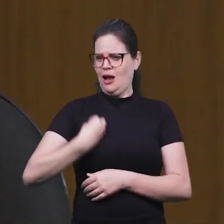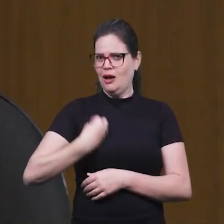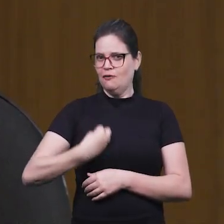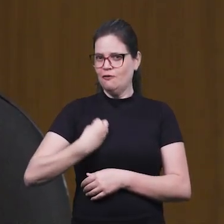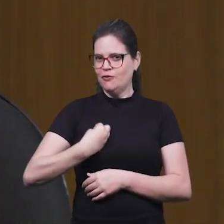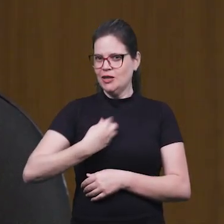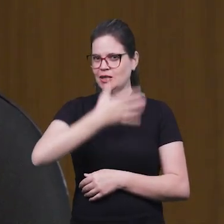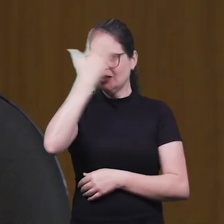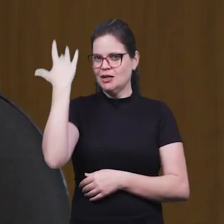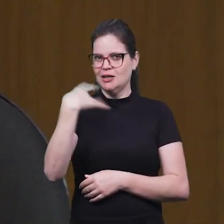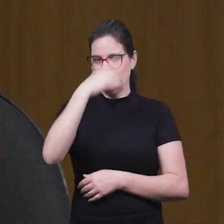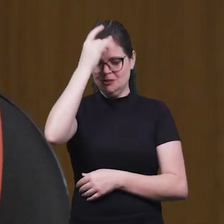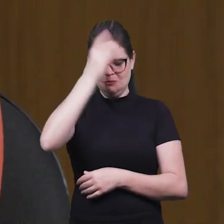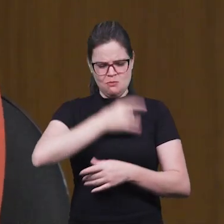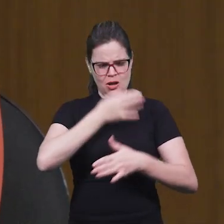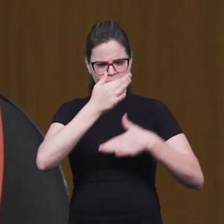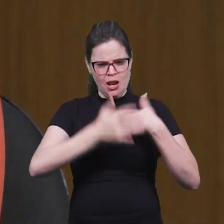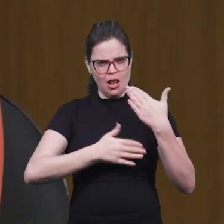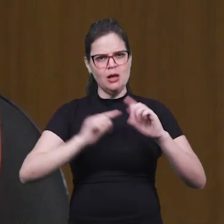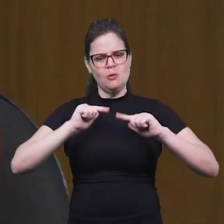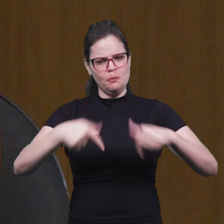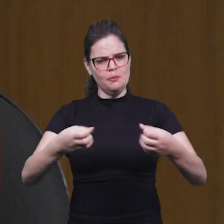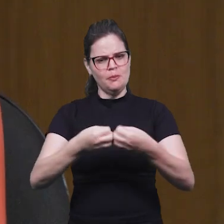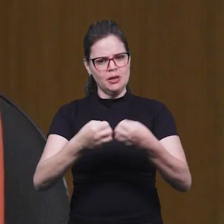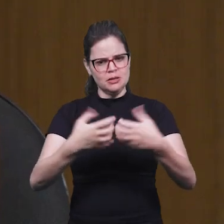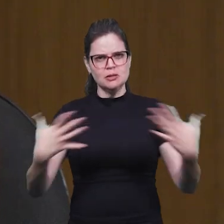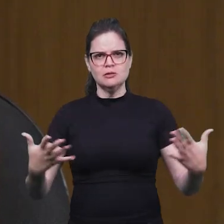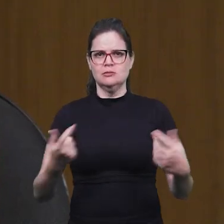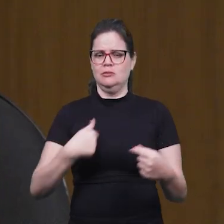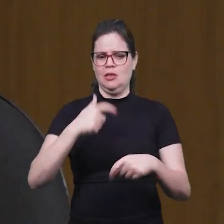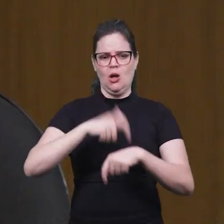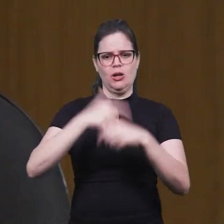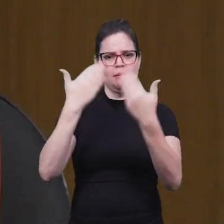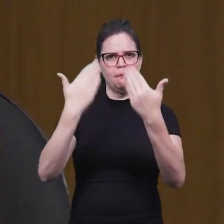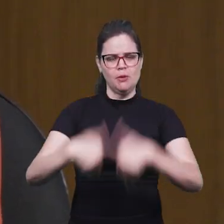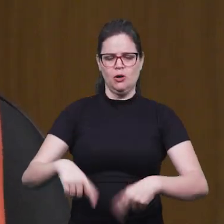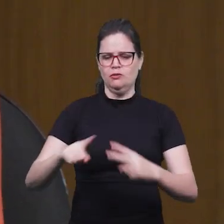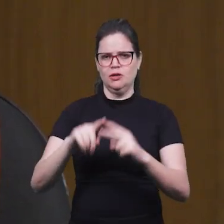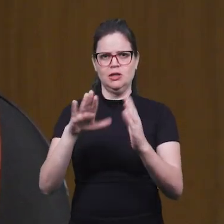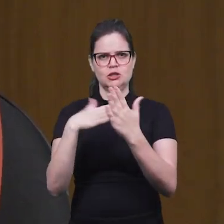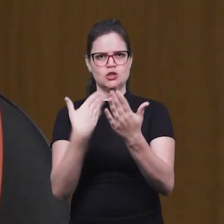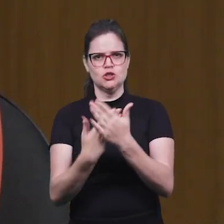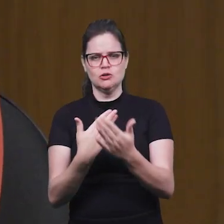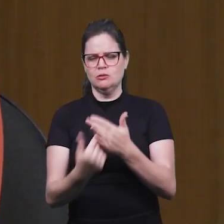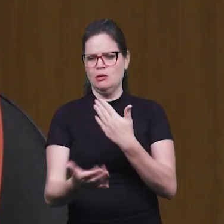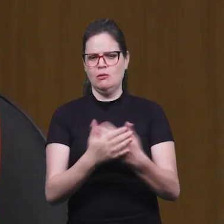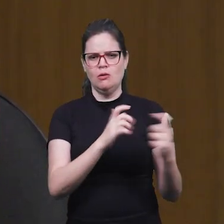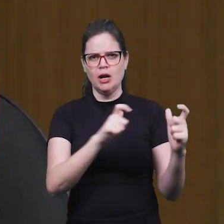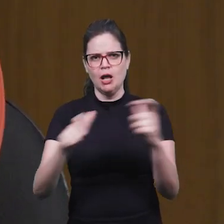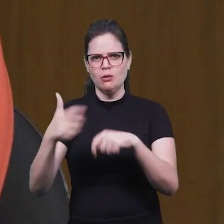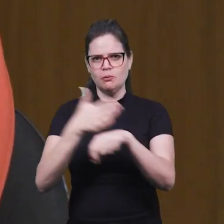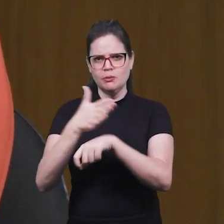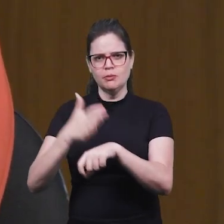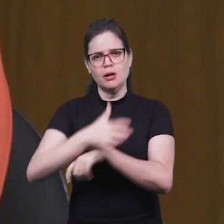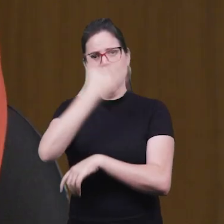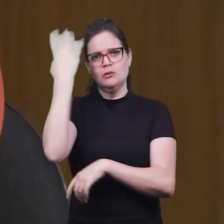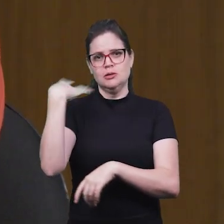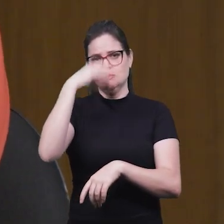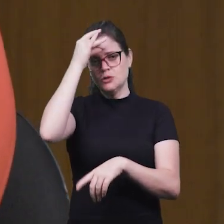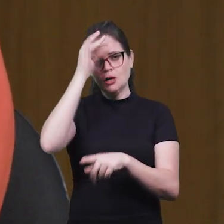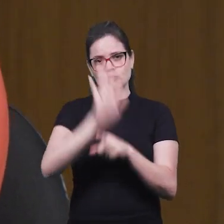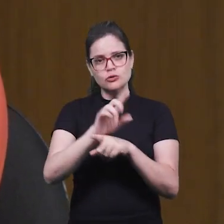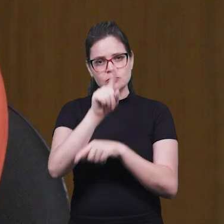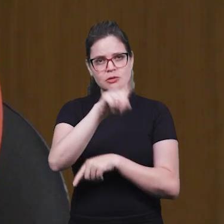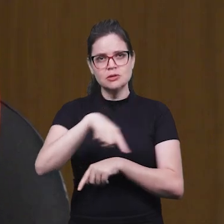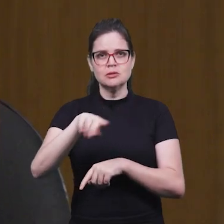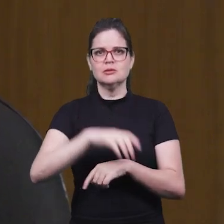há milagre. Há milagre em prova, na escola, onde você for. O Espírito Santo te ajuda. E ali ele